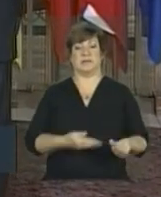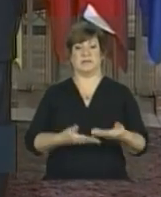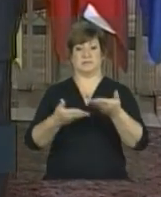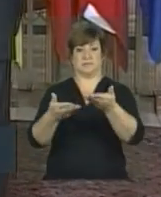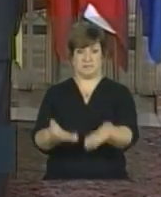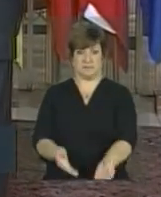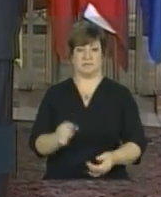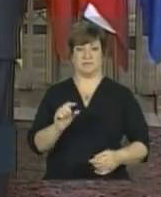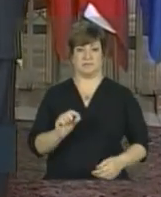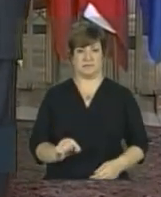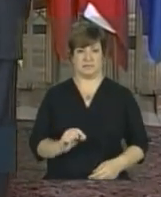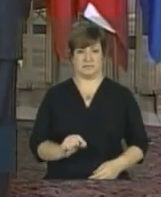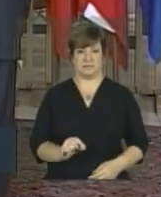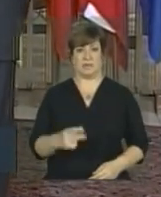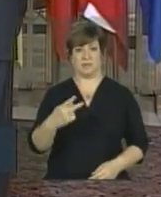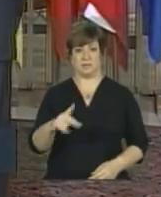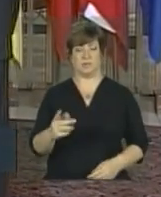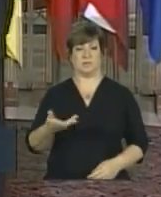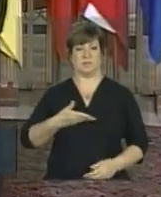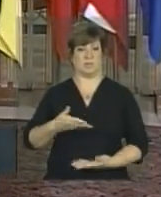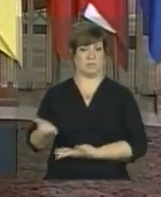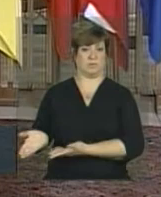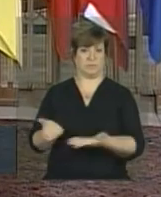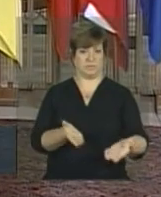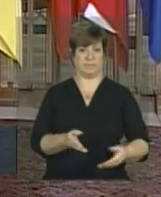apresenta o seu companheiro.